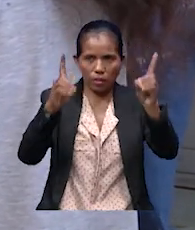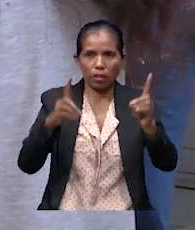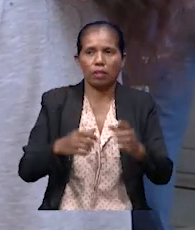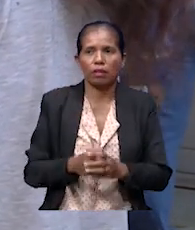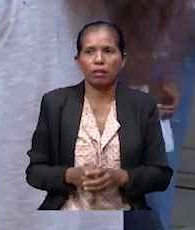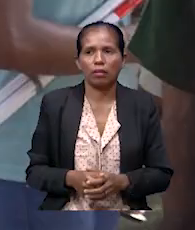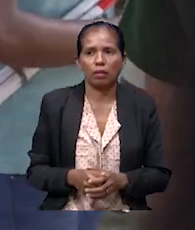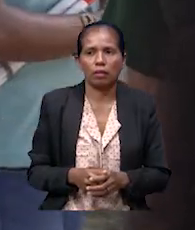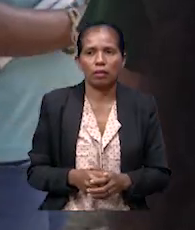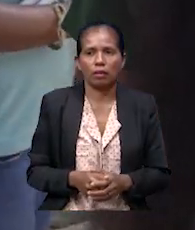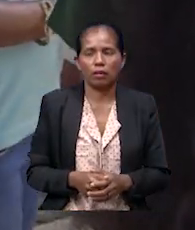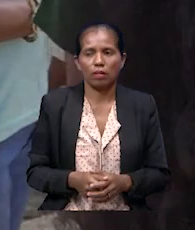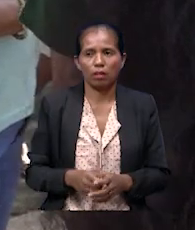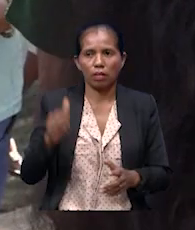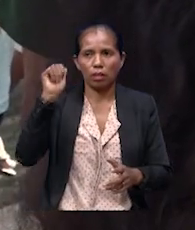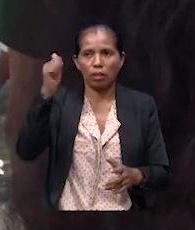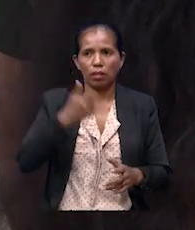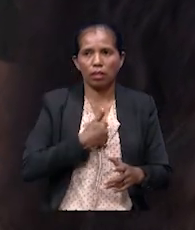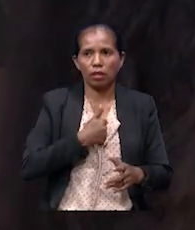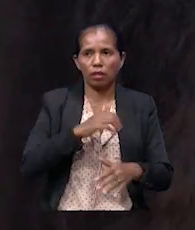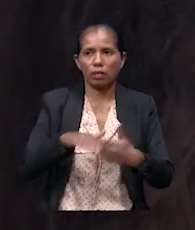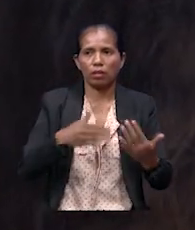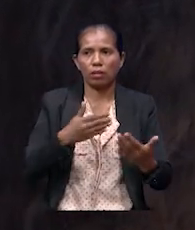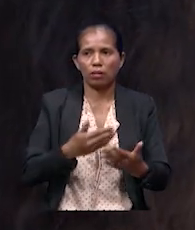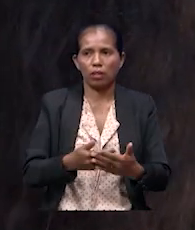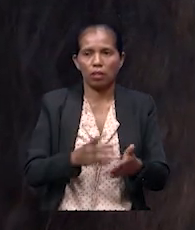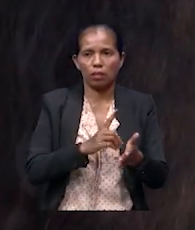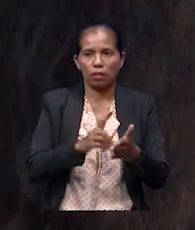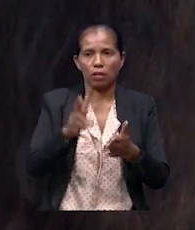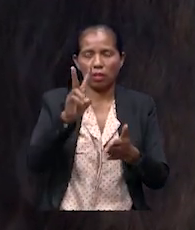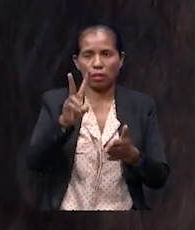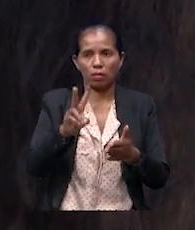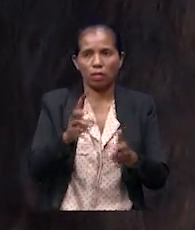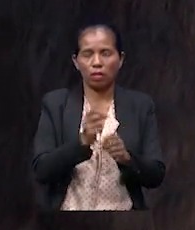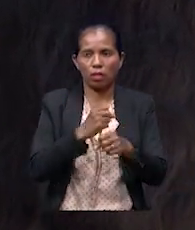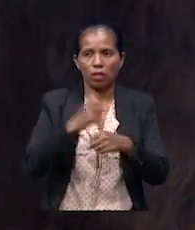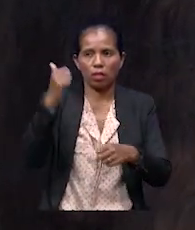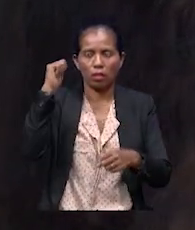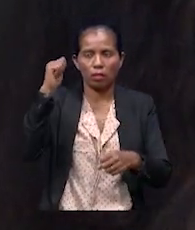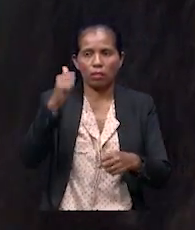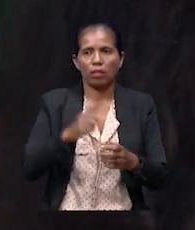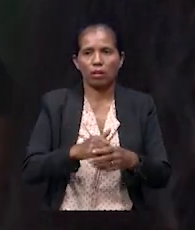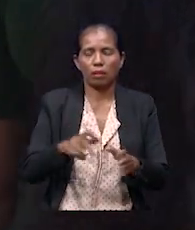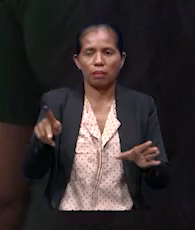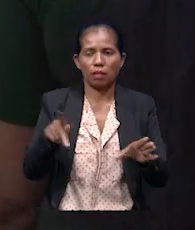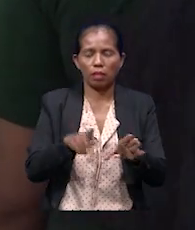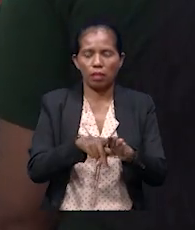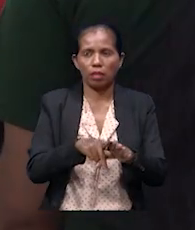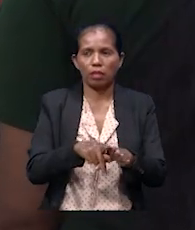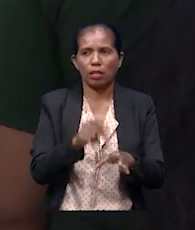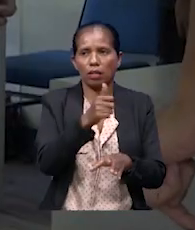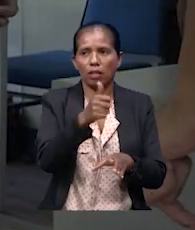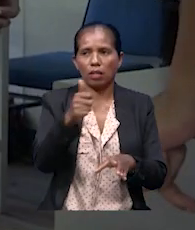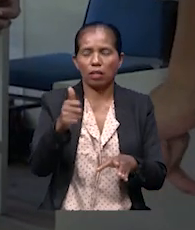ne candidato sir ho tu sai durante semana rua ba halu campanha ba apresenta ideia de